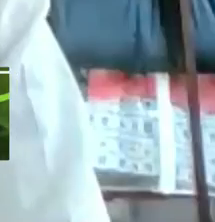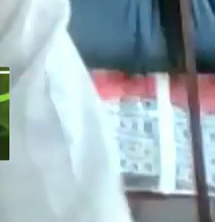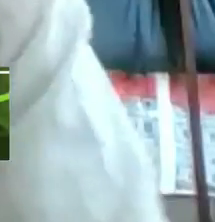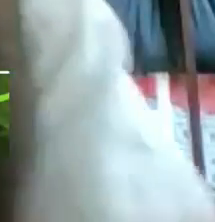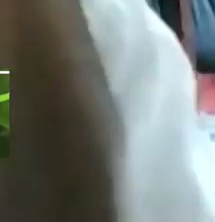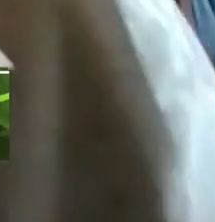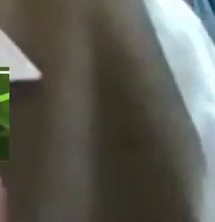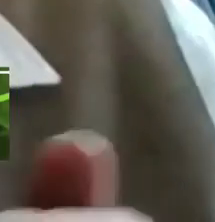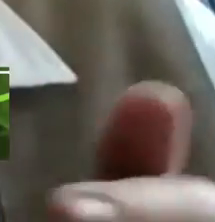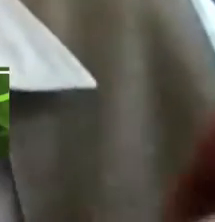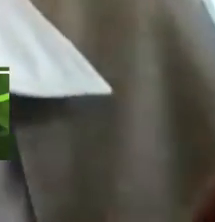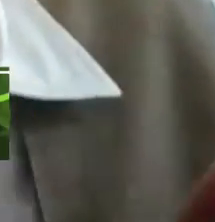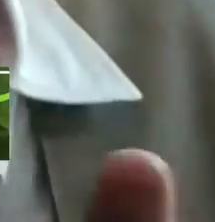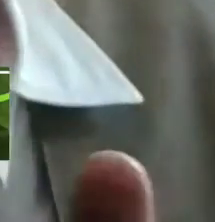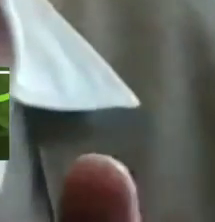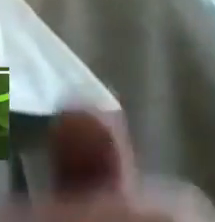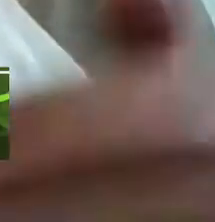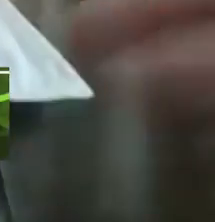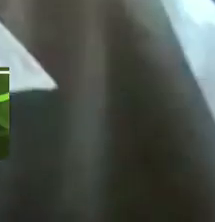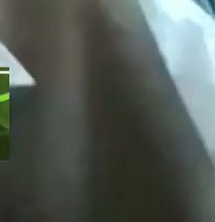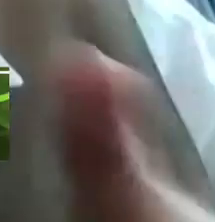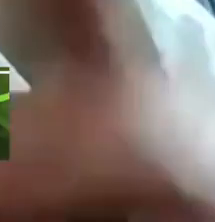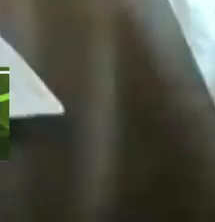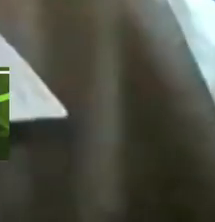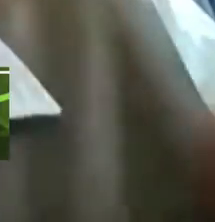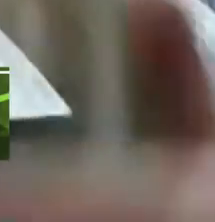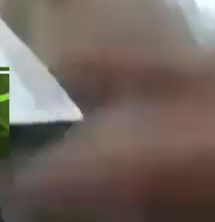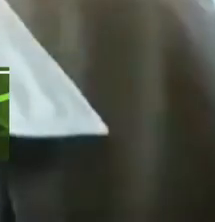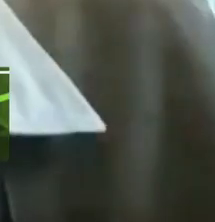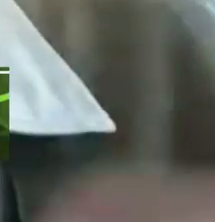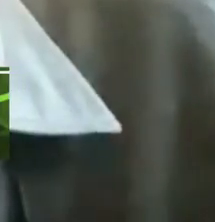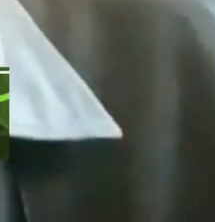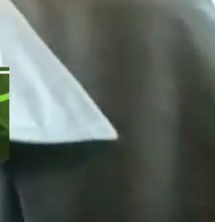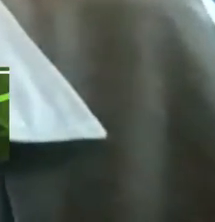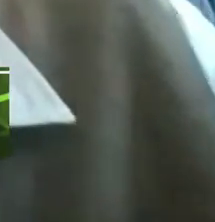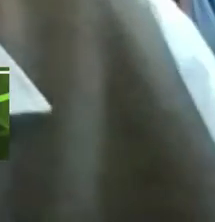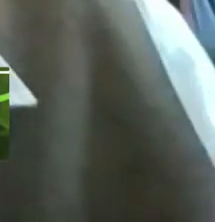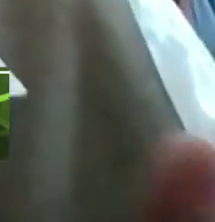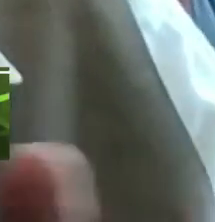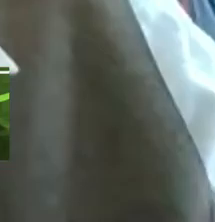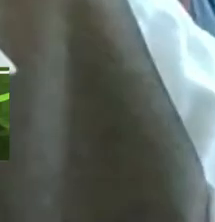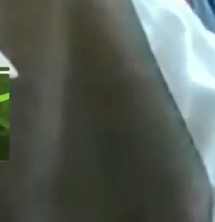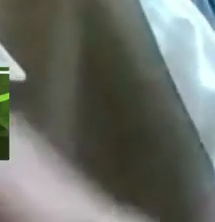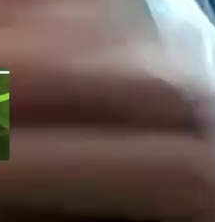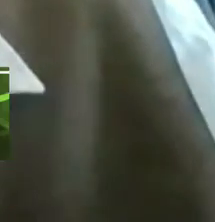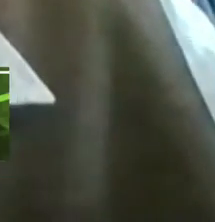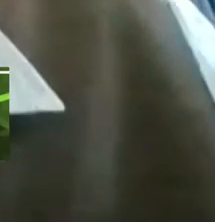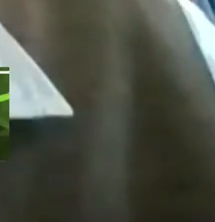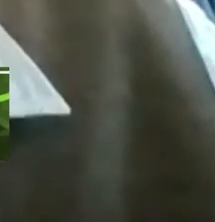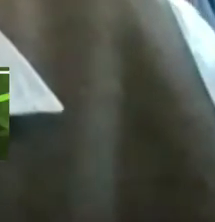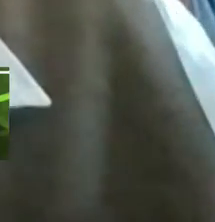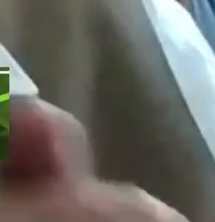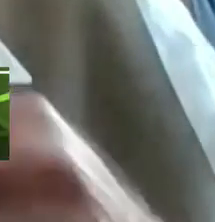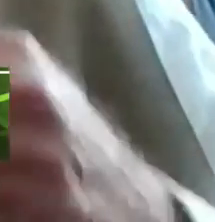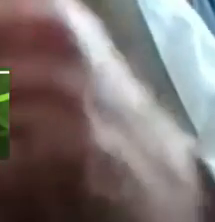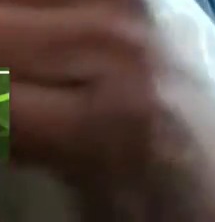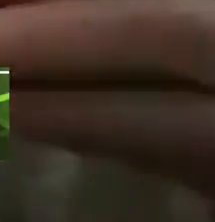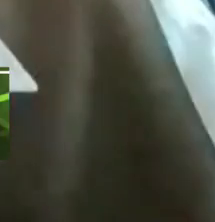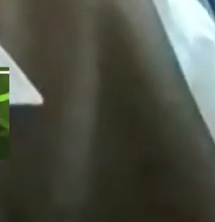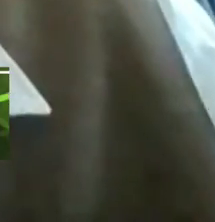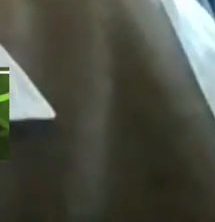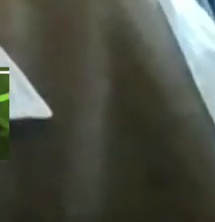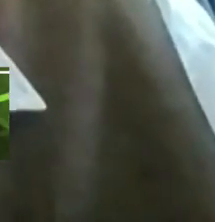prejudicava o interior ia para projetos que não passavam pelos conselhos técnicos nós entramos até na justiça